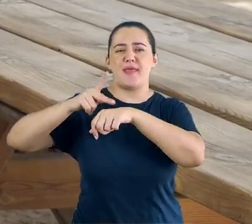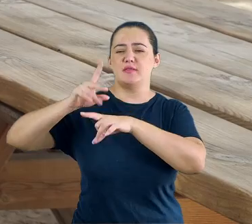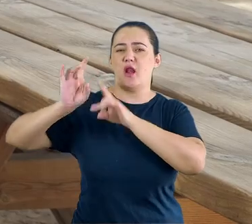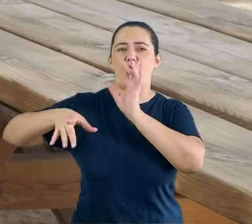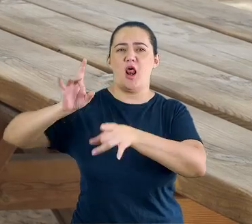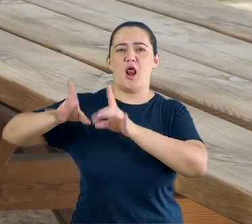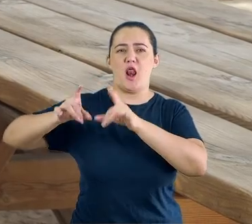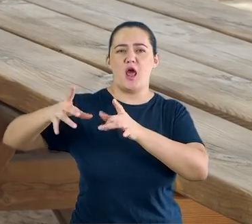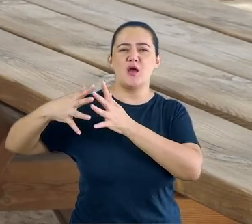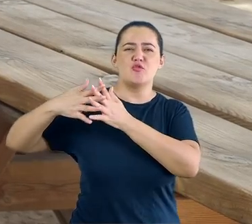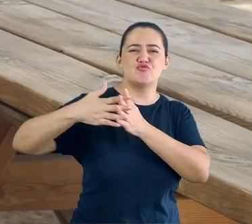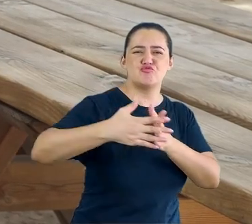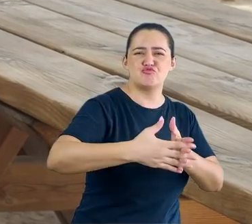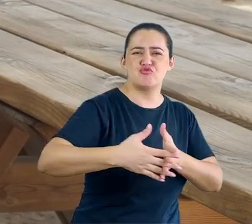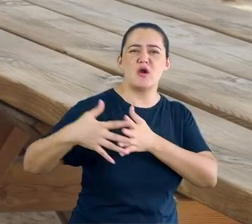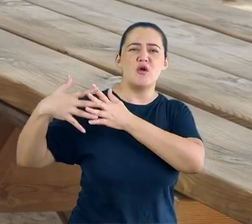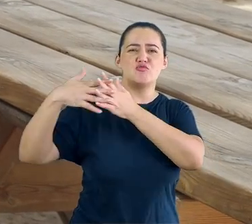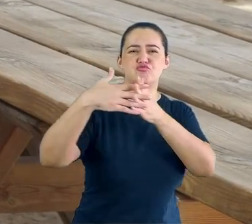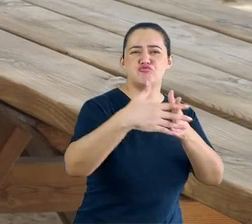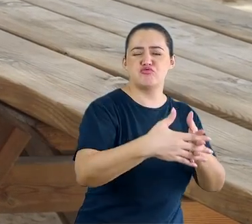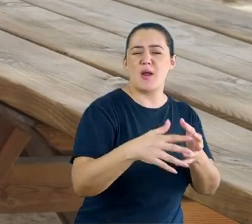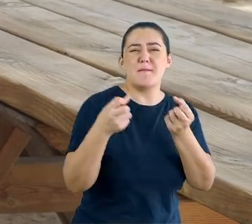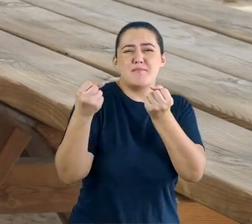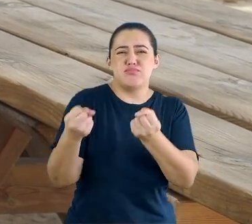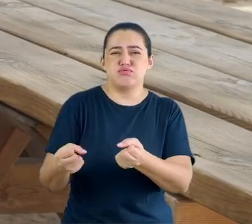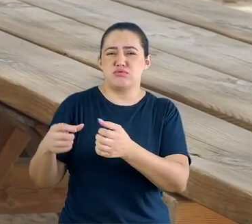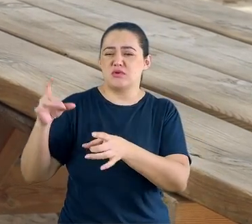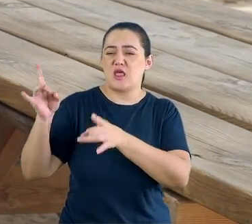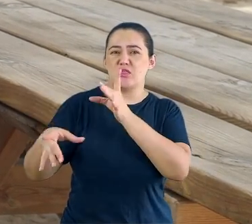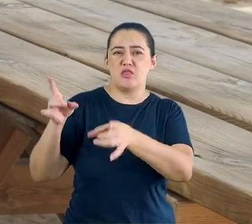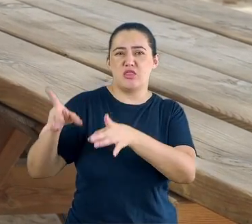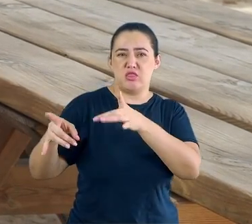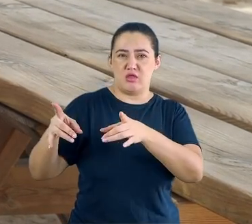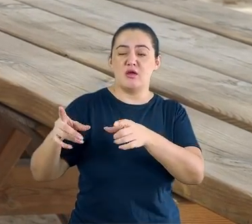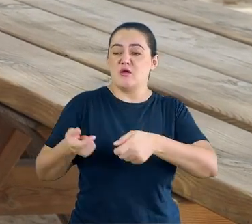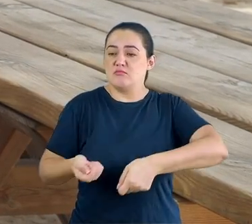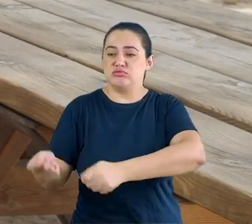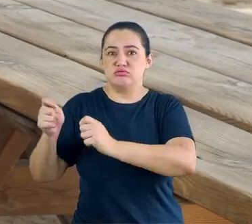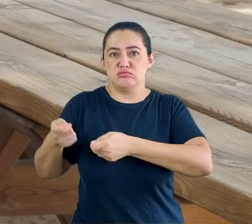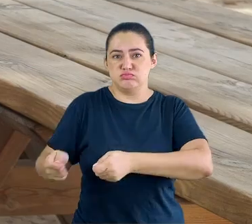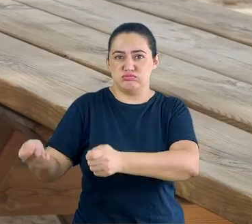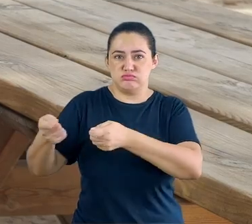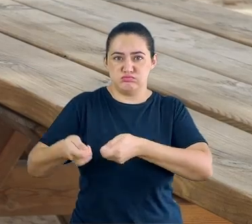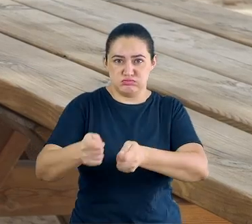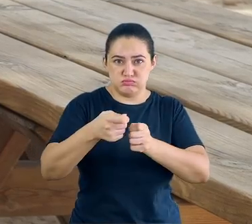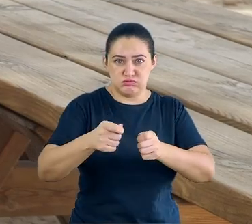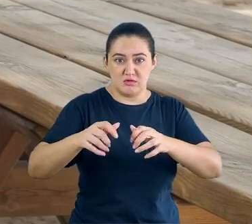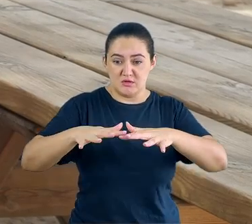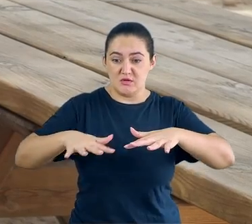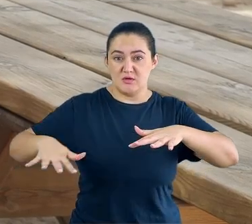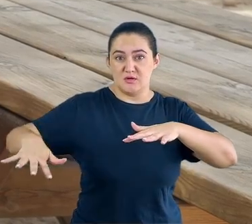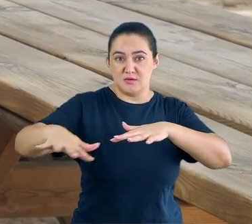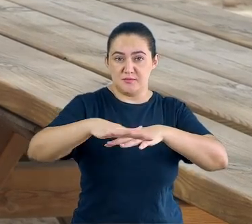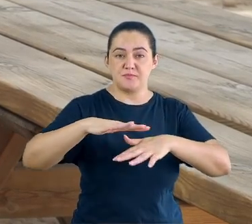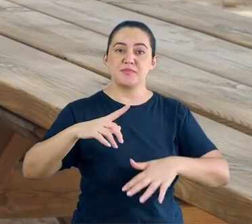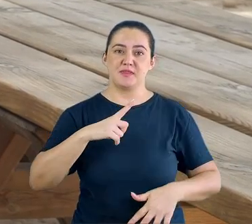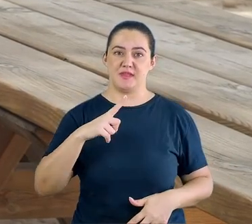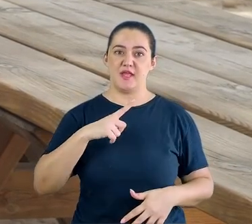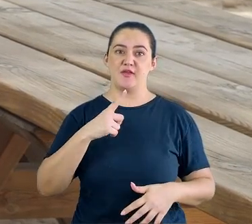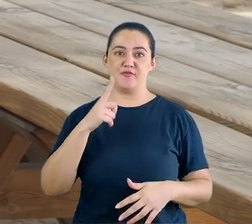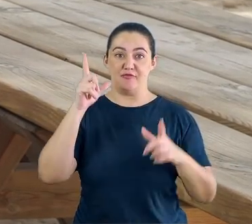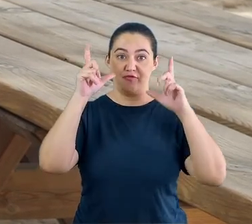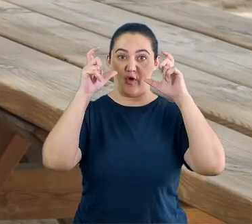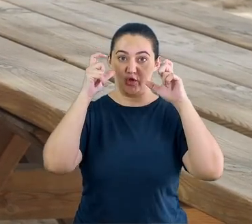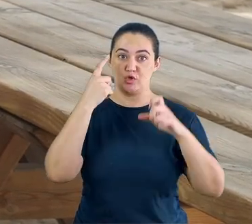centenas e centenas de caminhões com toneladas e toneladas de detrito tirados ali do Templo Monte. Eu